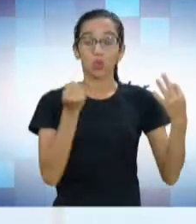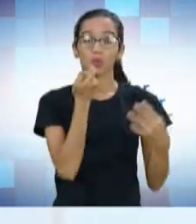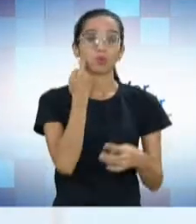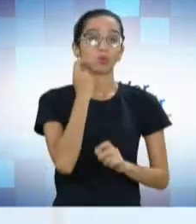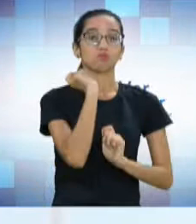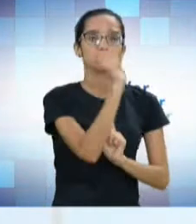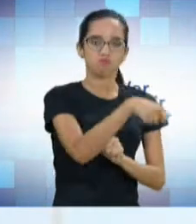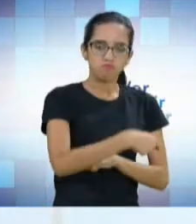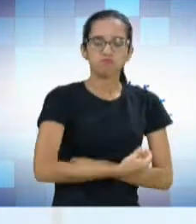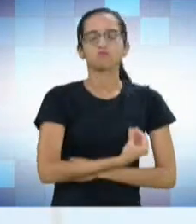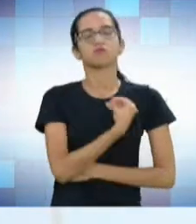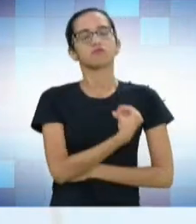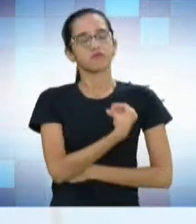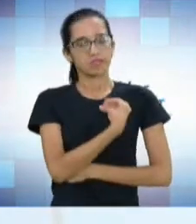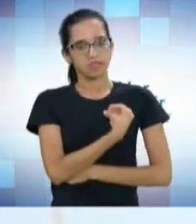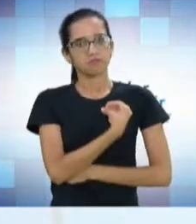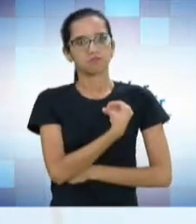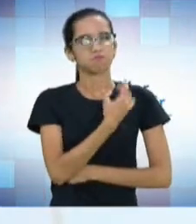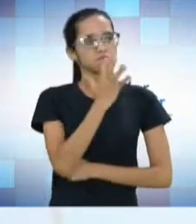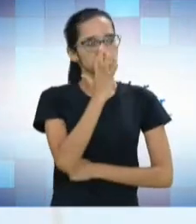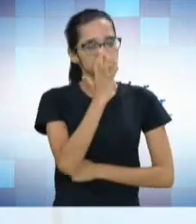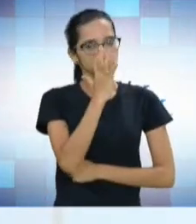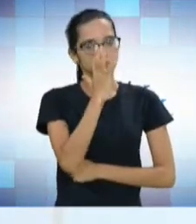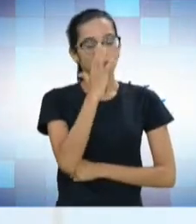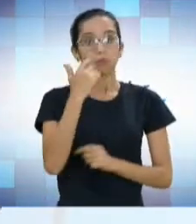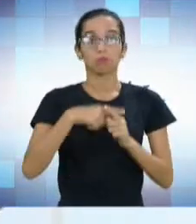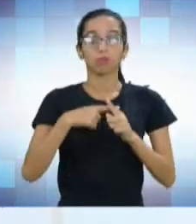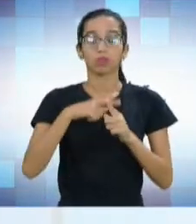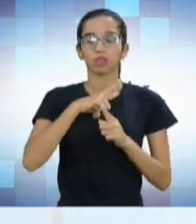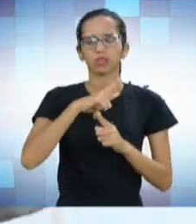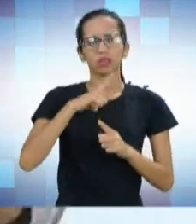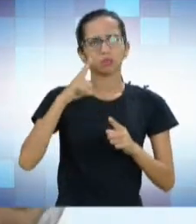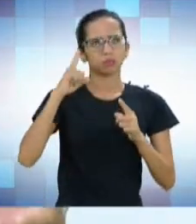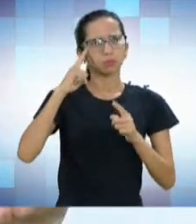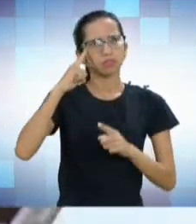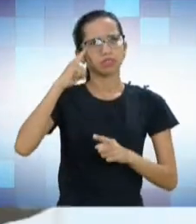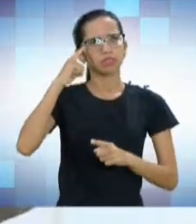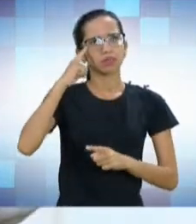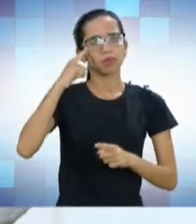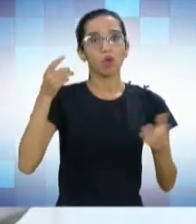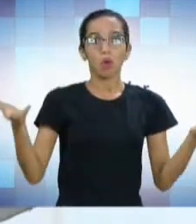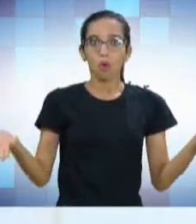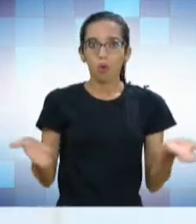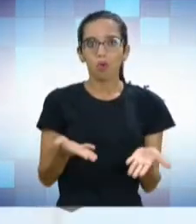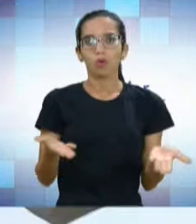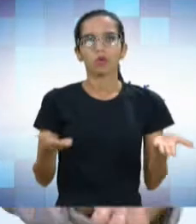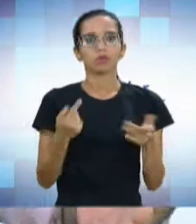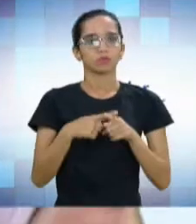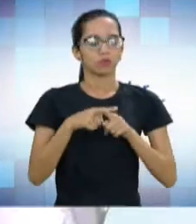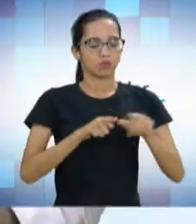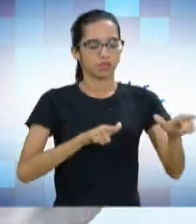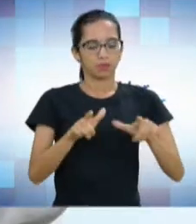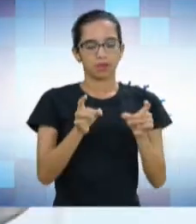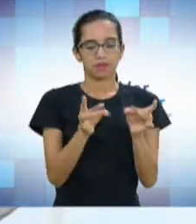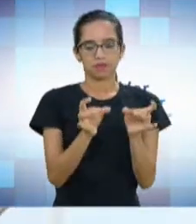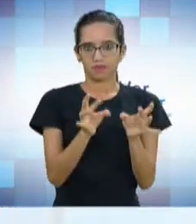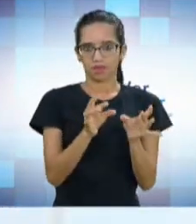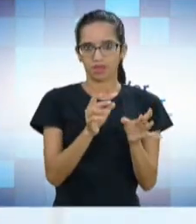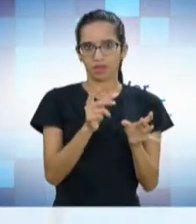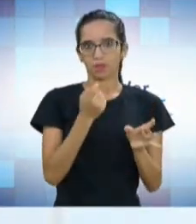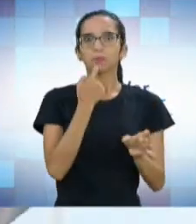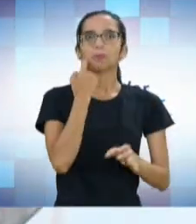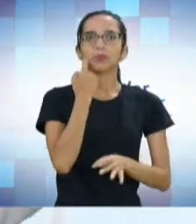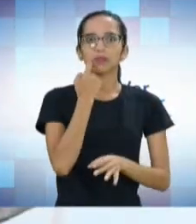treinamento então interesse muito grande porque ele tem a visão de hoje que coelho que eles trabalham vendendo as piadas e ter a visão